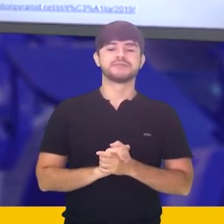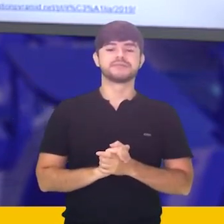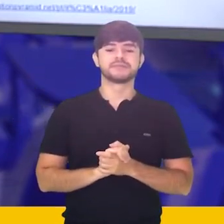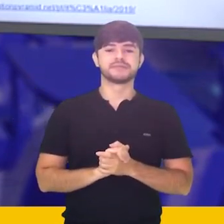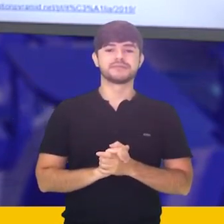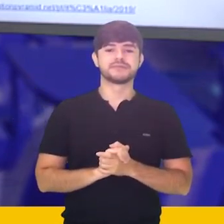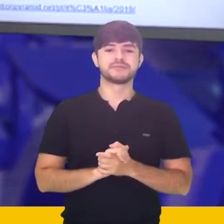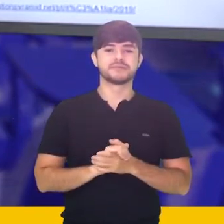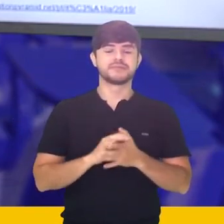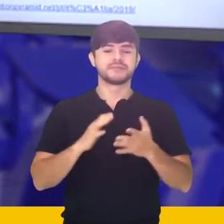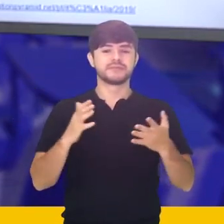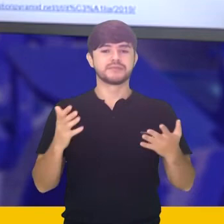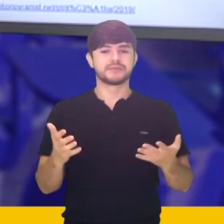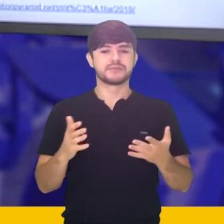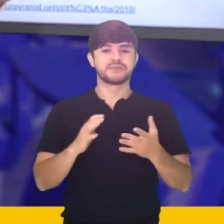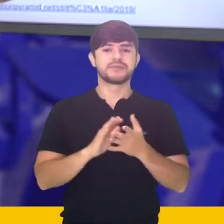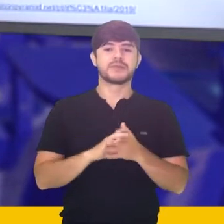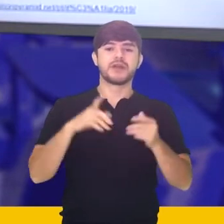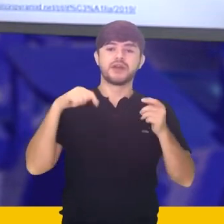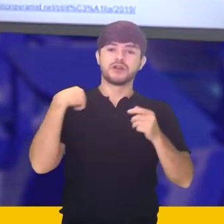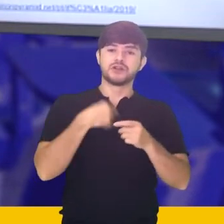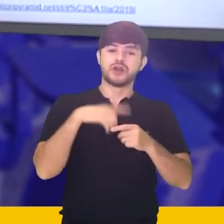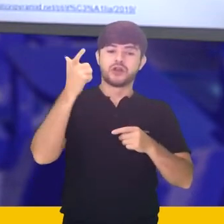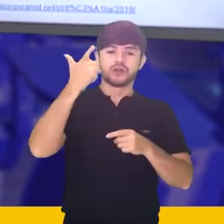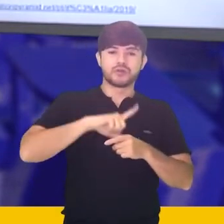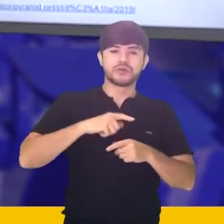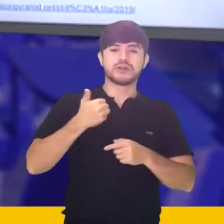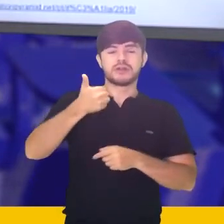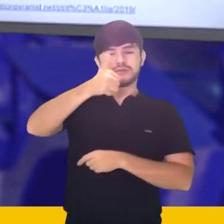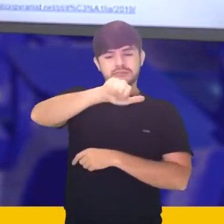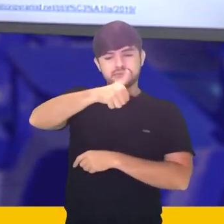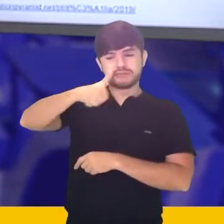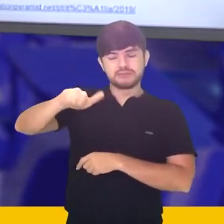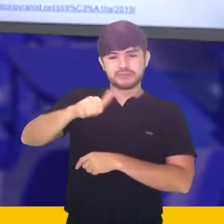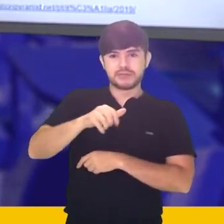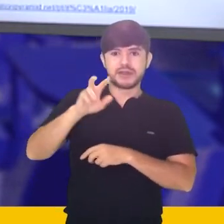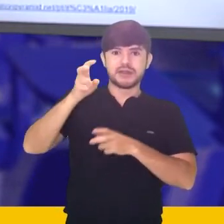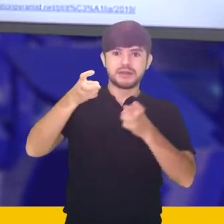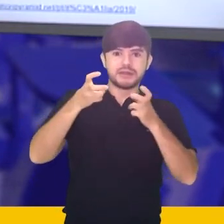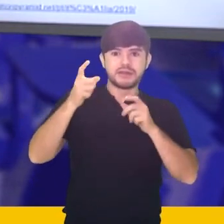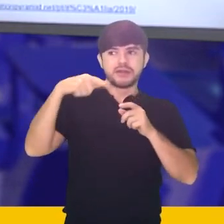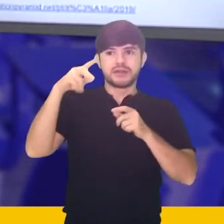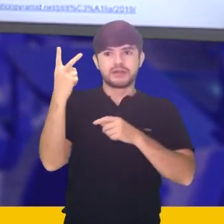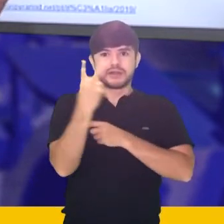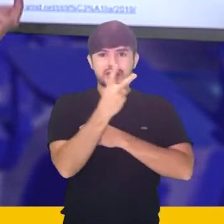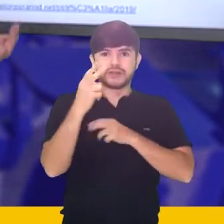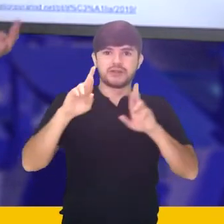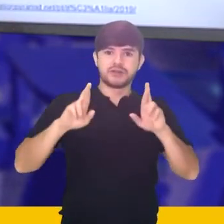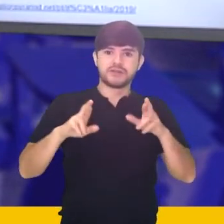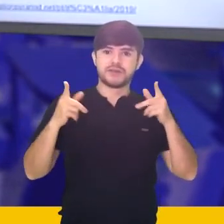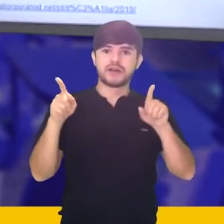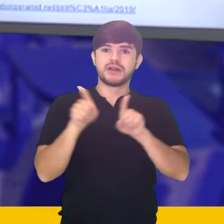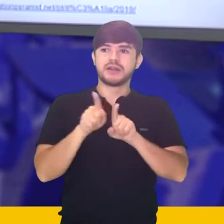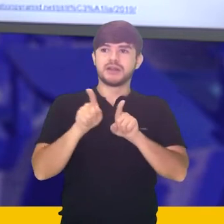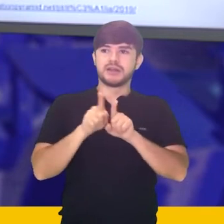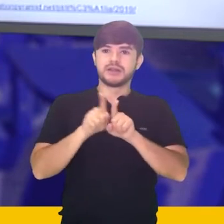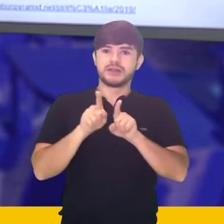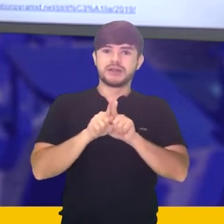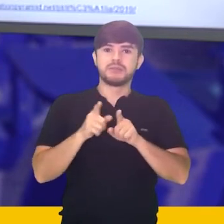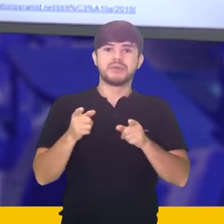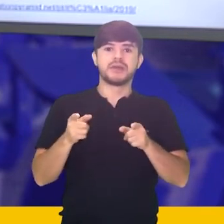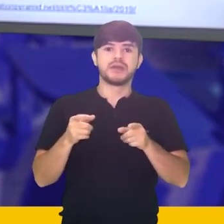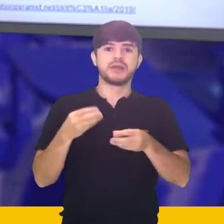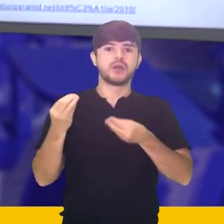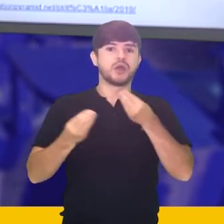Beleza, a gente conseguiu então analisar como as duas são diferentes e como o envelhecimento populacional é maior na